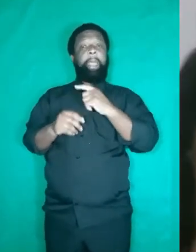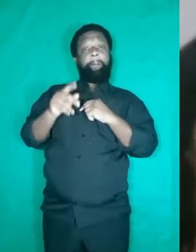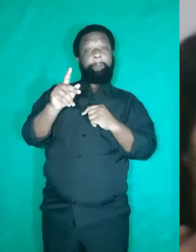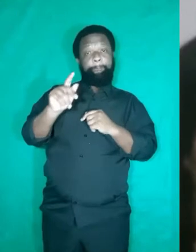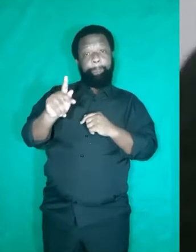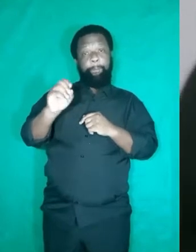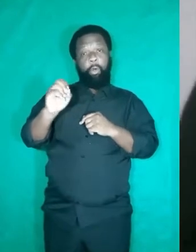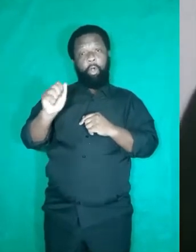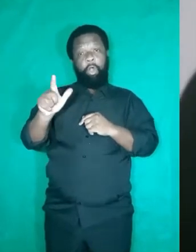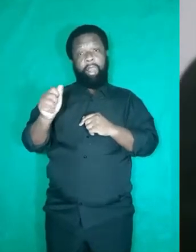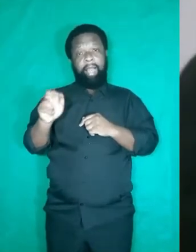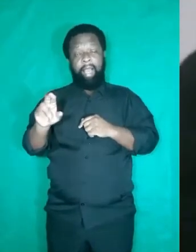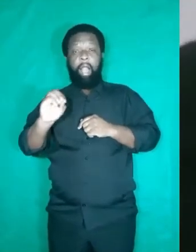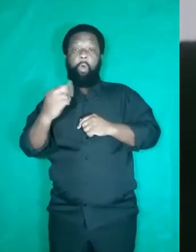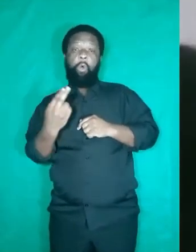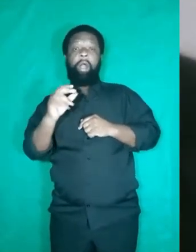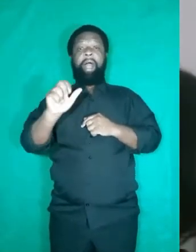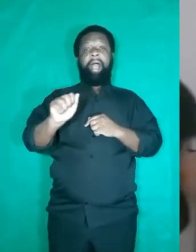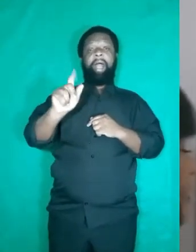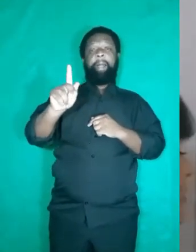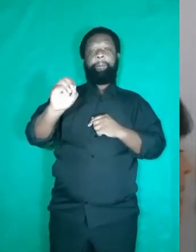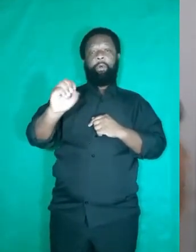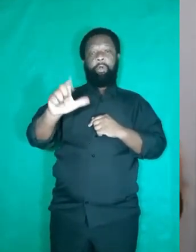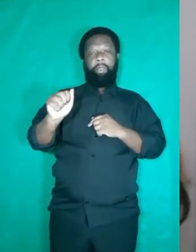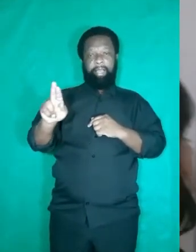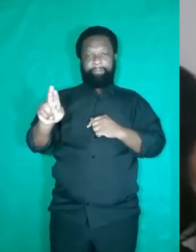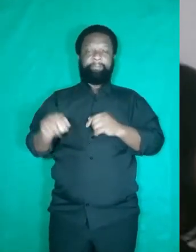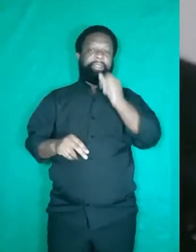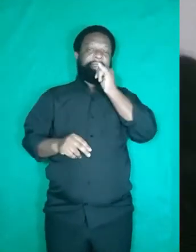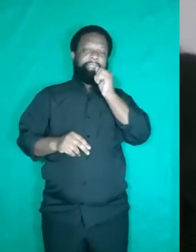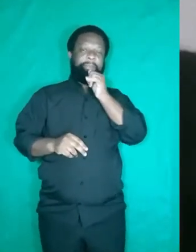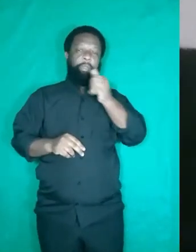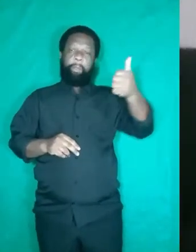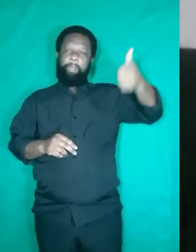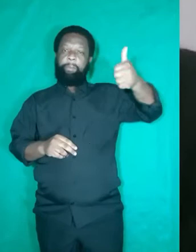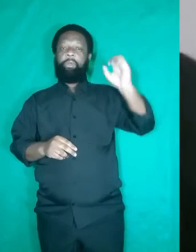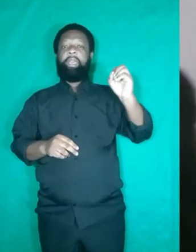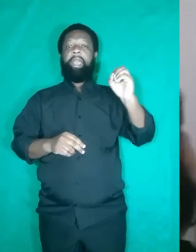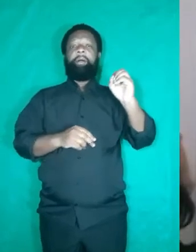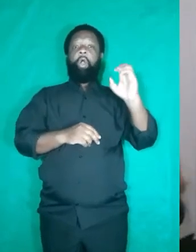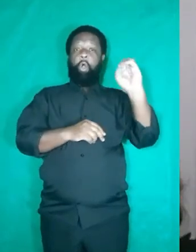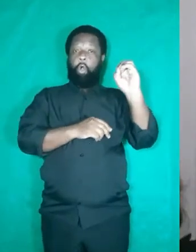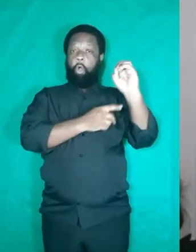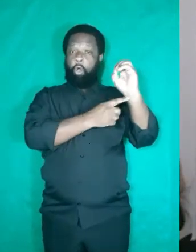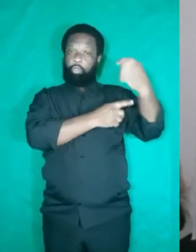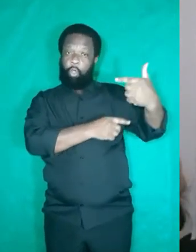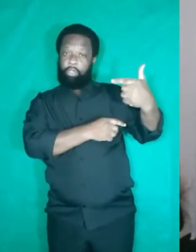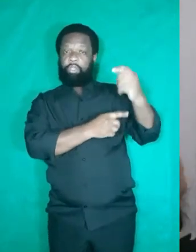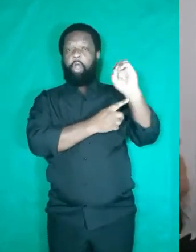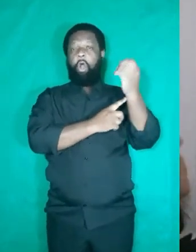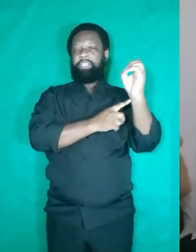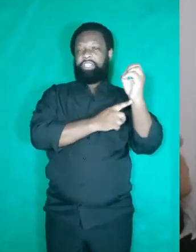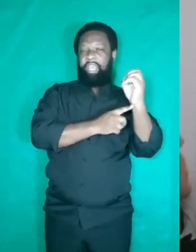é polar ou apolar. Bom, pessoal, o primeiro exemplo é o gás oxigênio, O2. Então, eu tenho